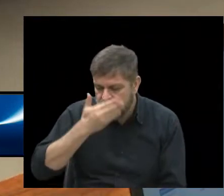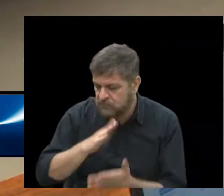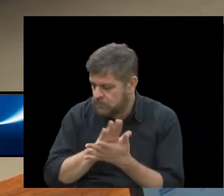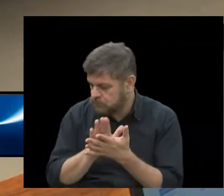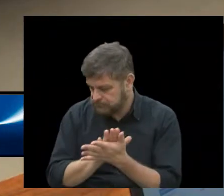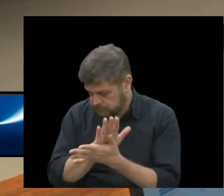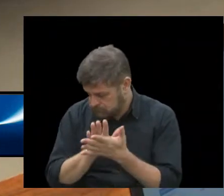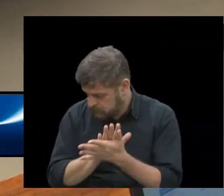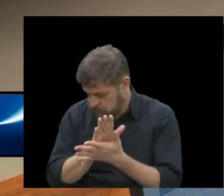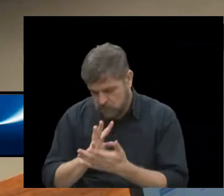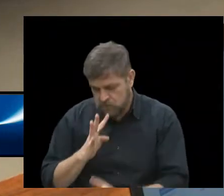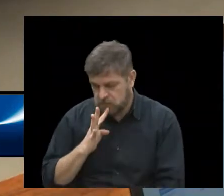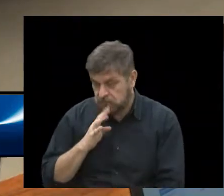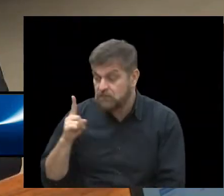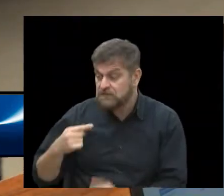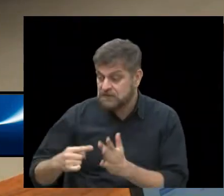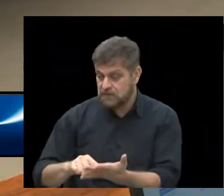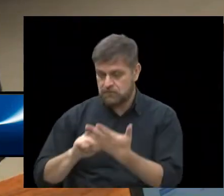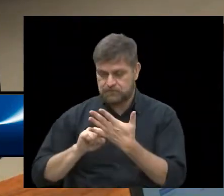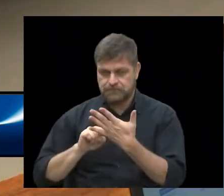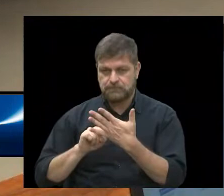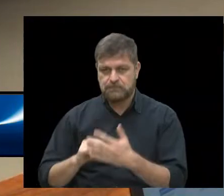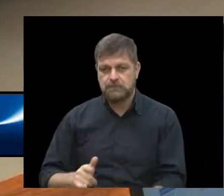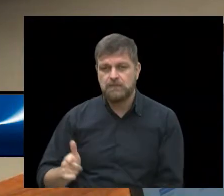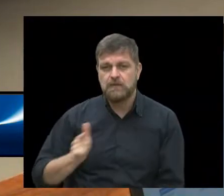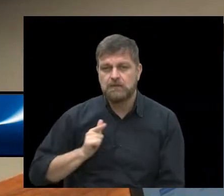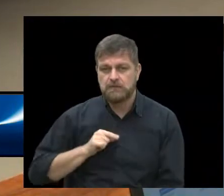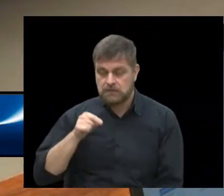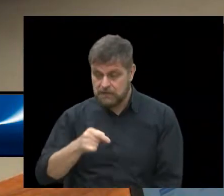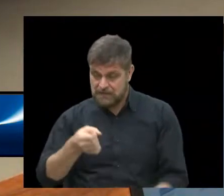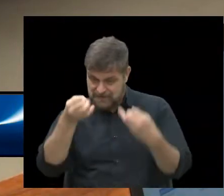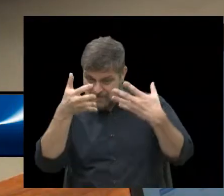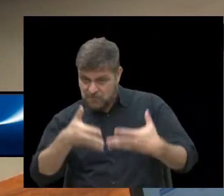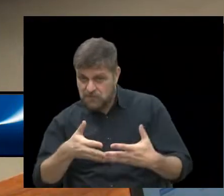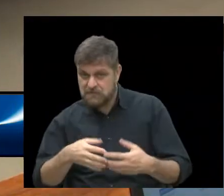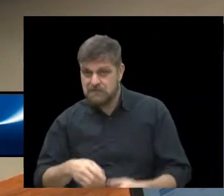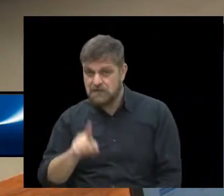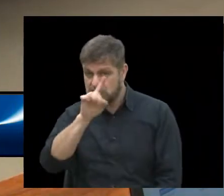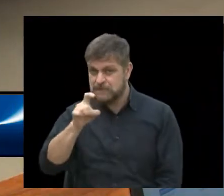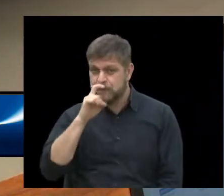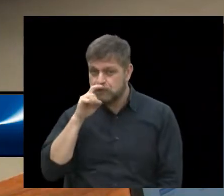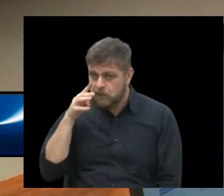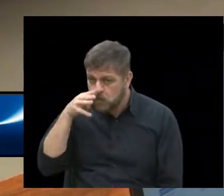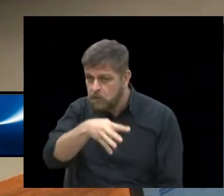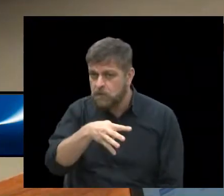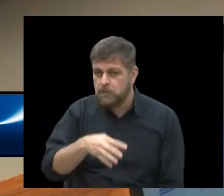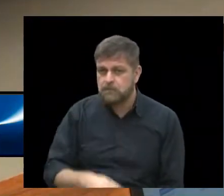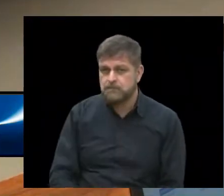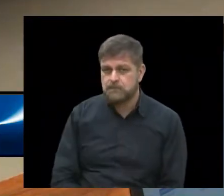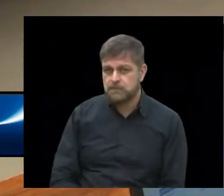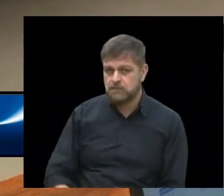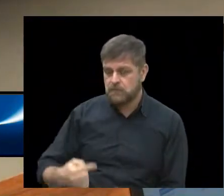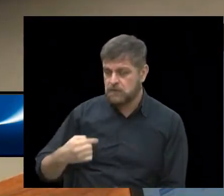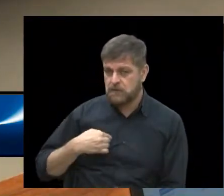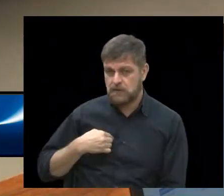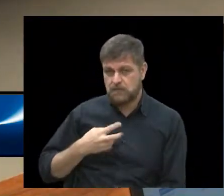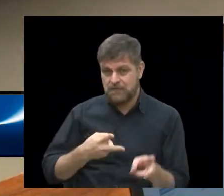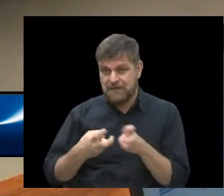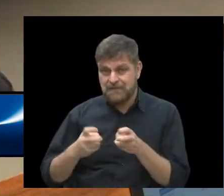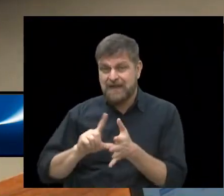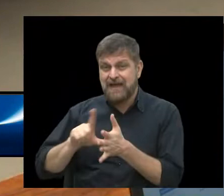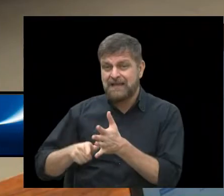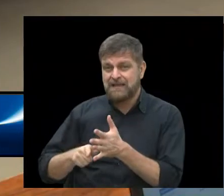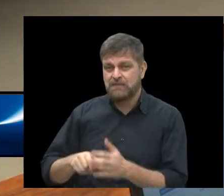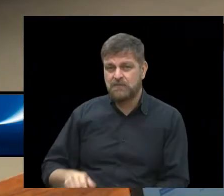a postagem, e depois o senhor me mostrou e falou, está falando alguma coisa de Vossa Senhoria? Eu realmente ouvi, porque depois o senhor fala